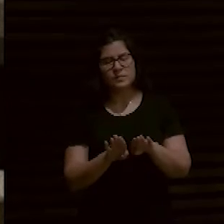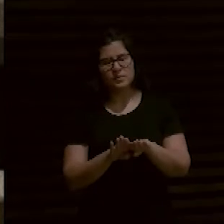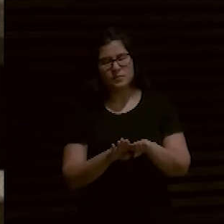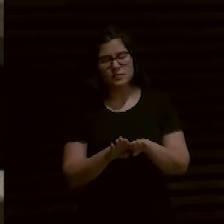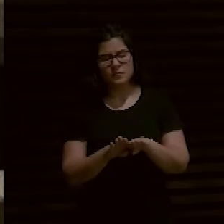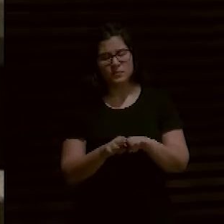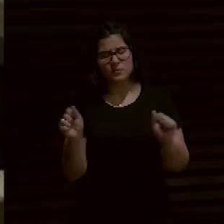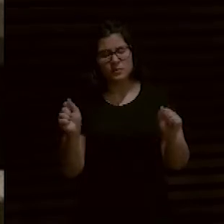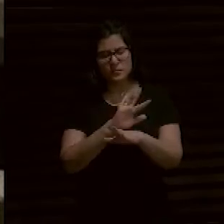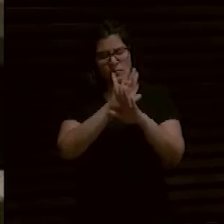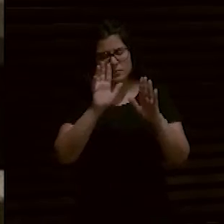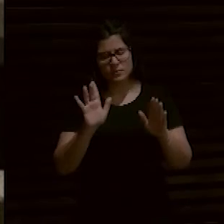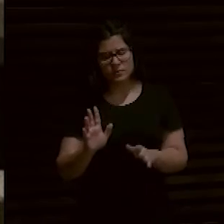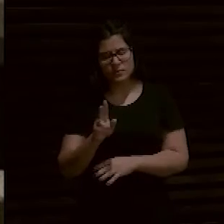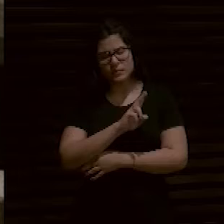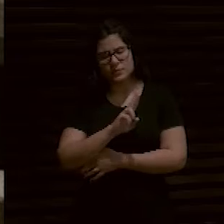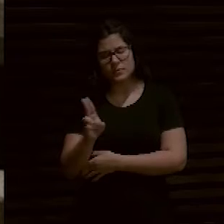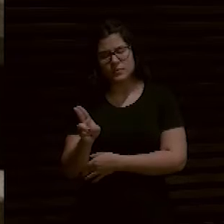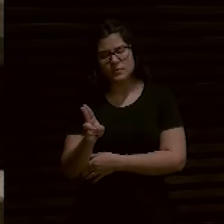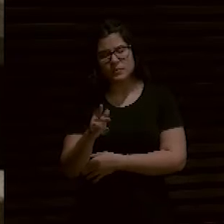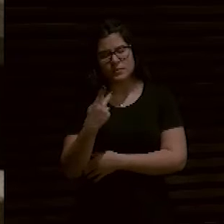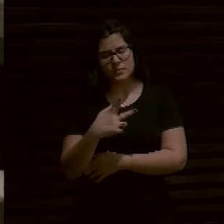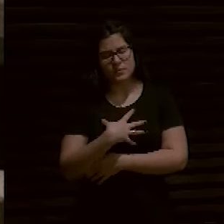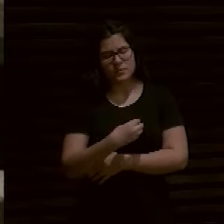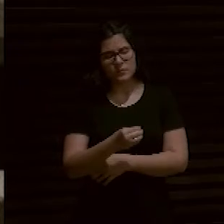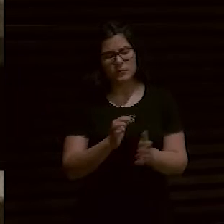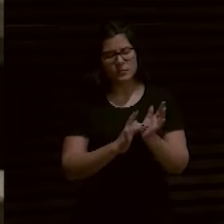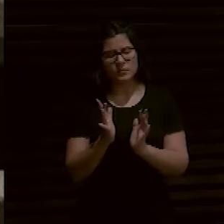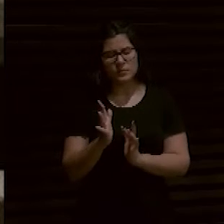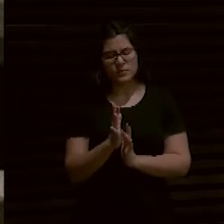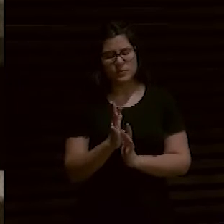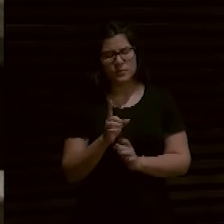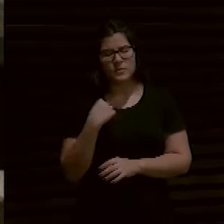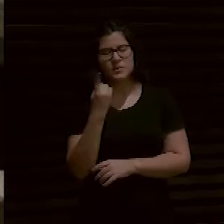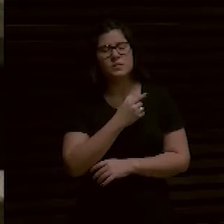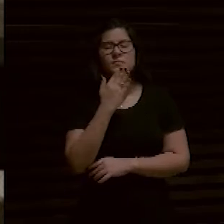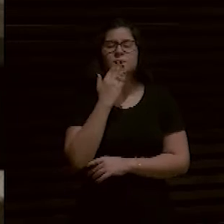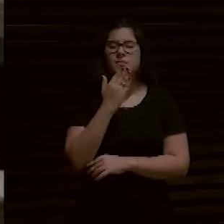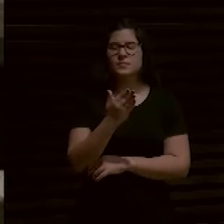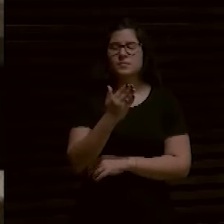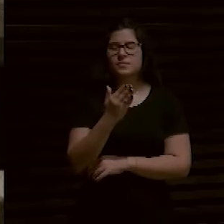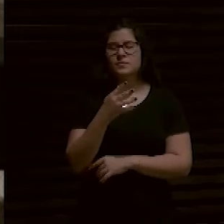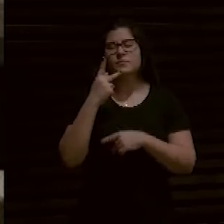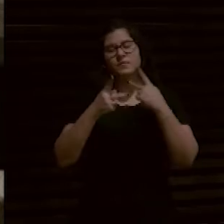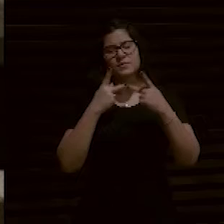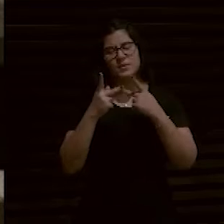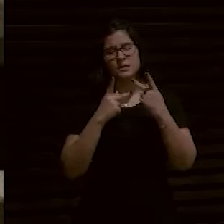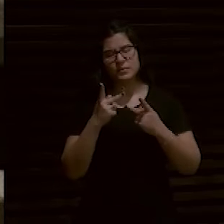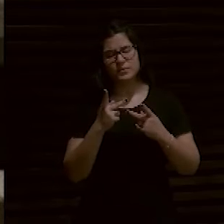para glorificar o nome do Teu Filho Jesus. Assim nós te pedimos, Senhor.